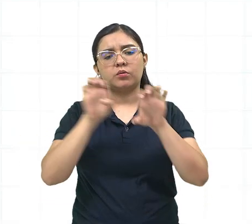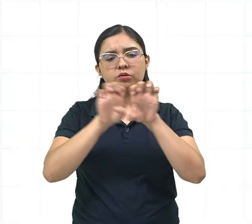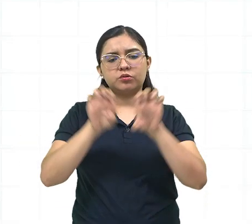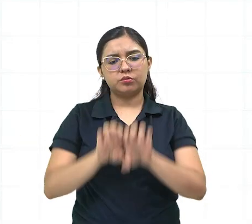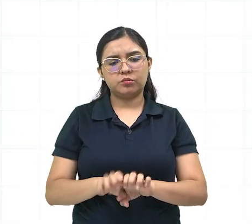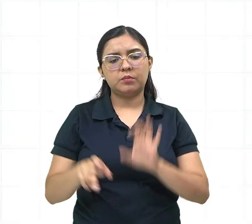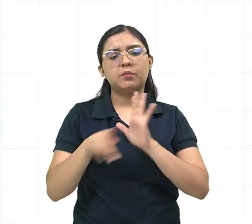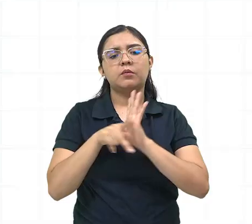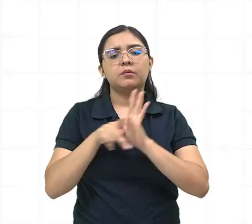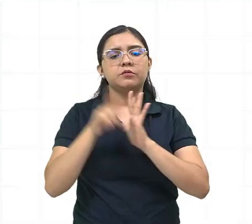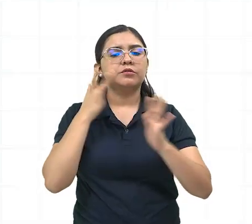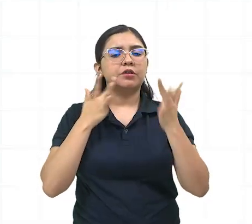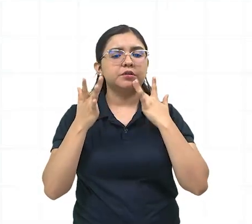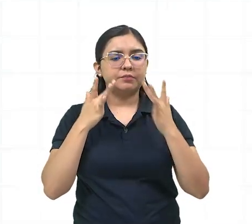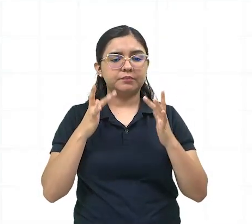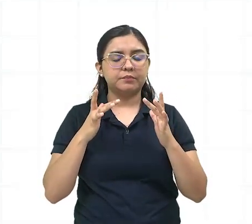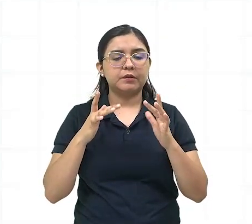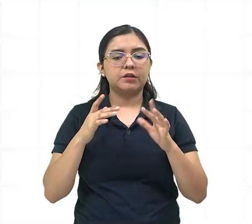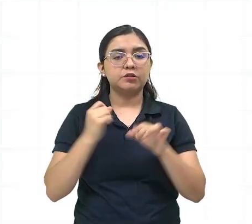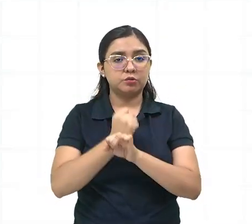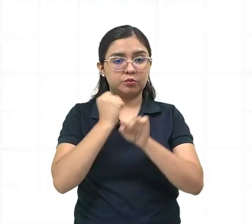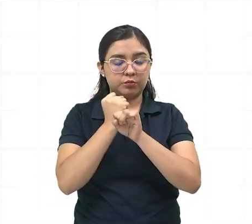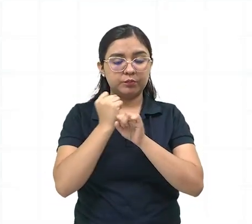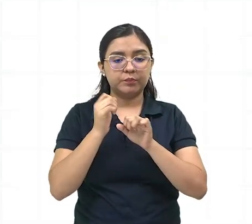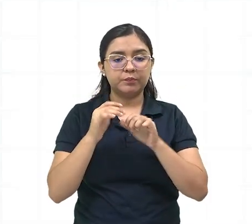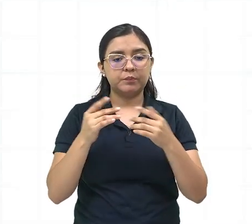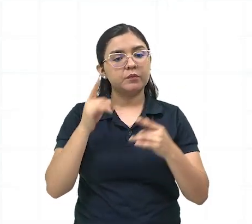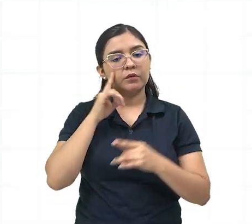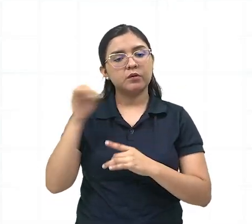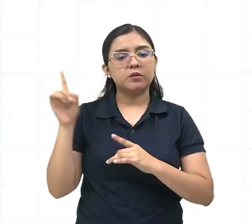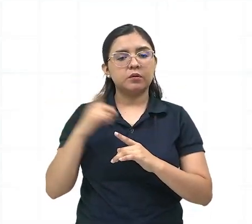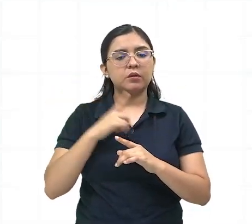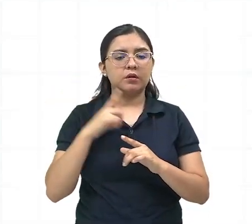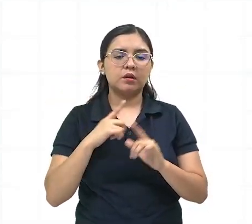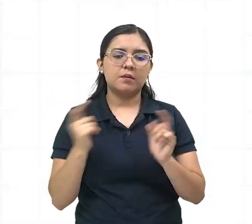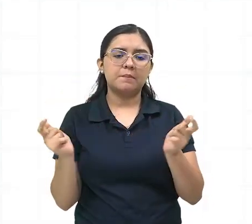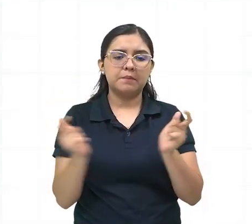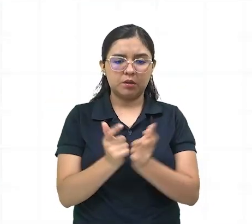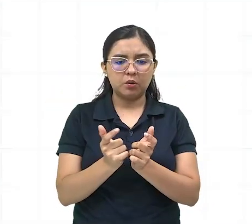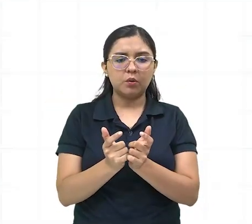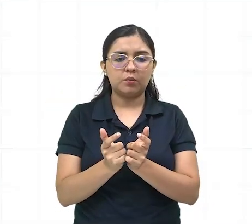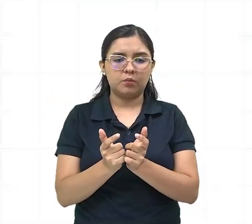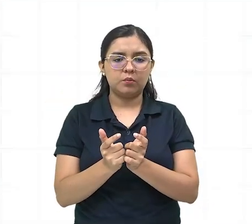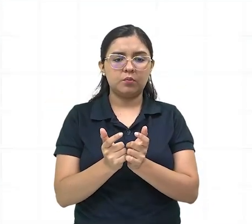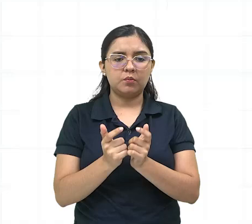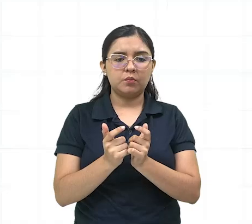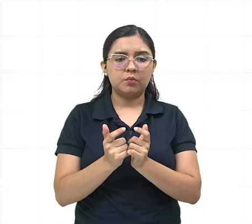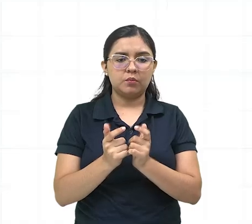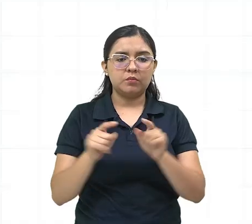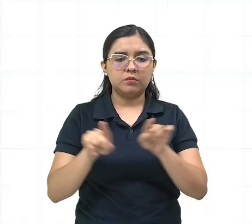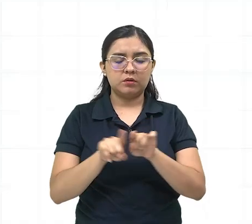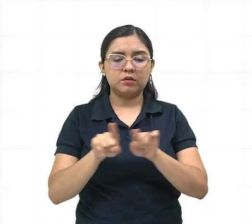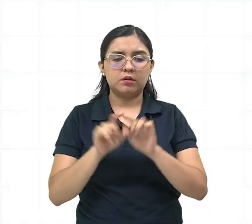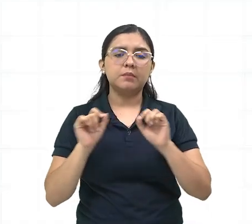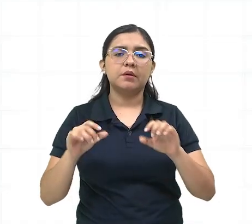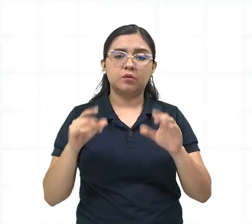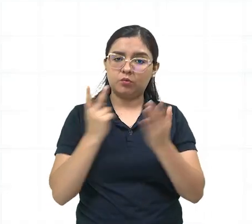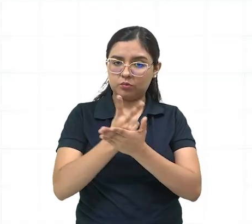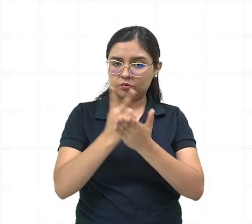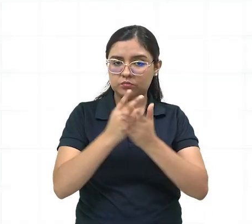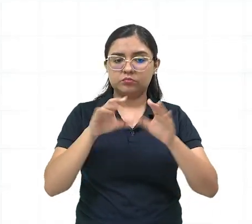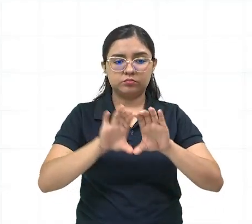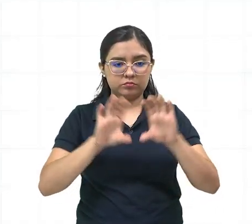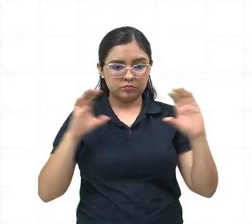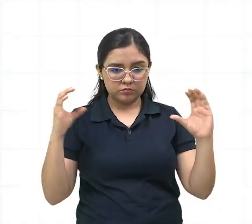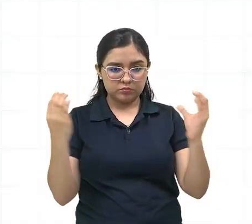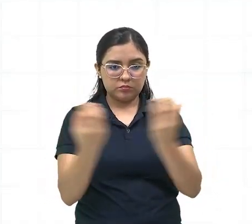de teatro, olha só. Aqui a gente já tem uma estrutura menor, certo? O formato circular que a gente